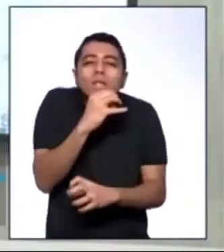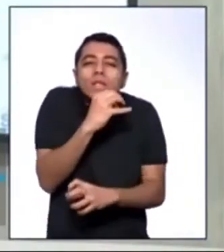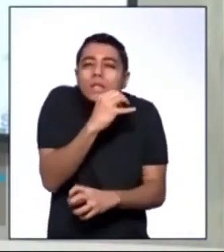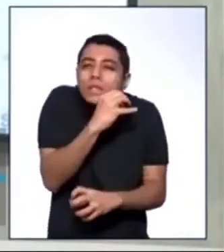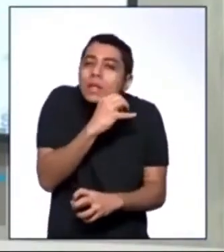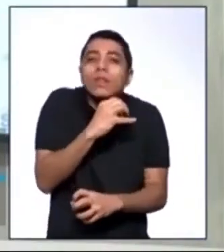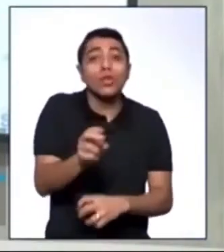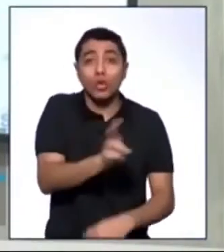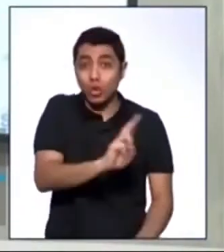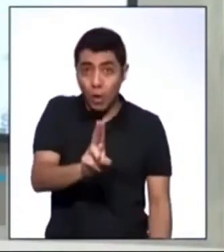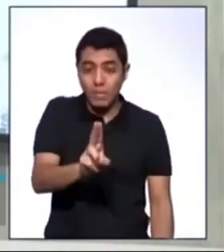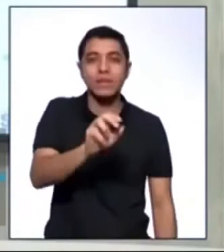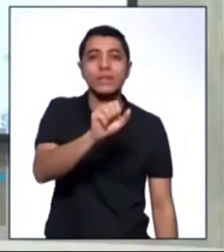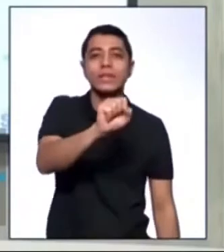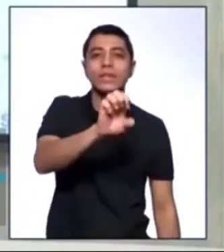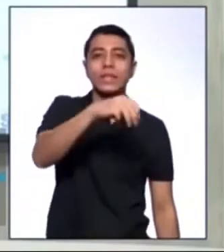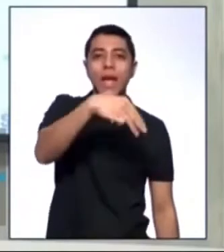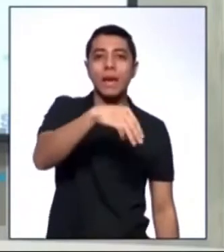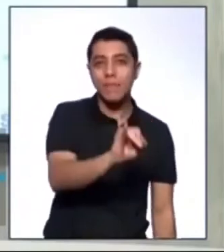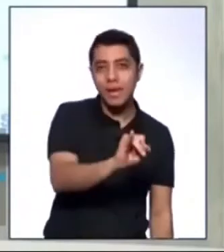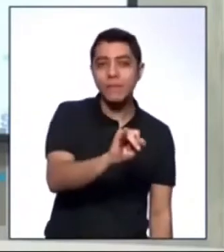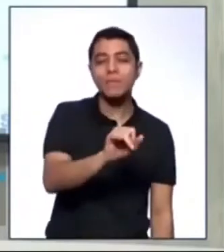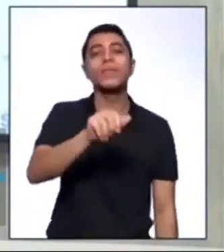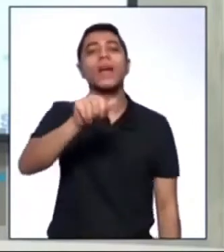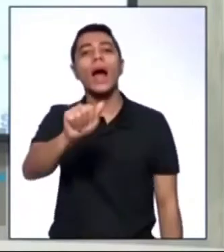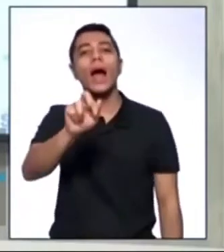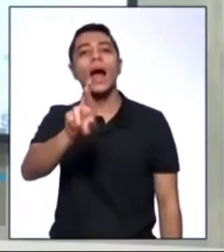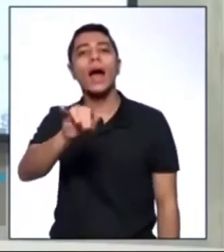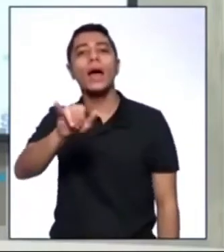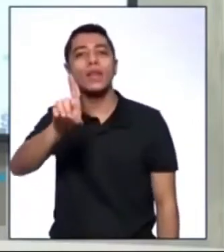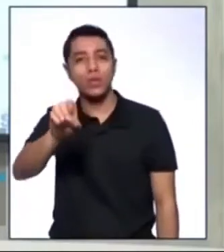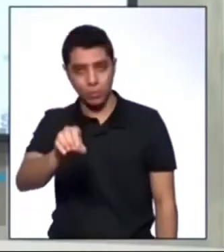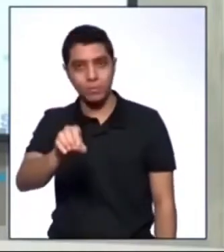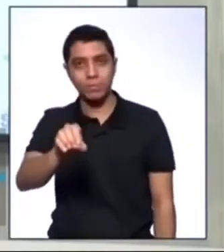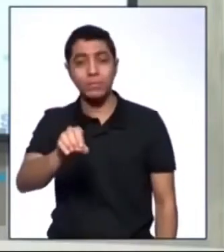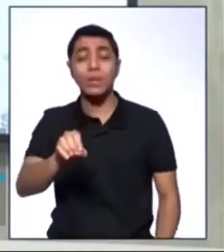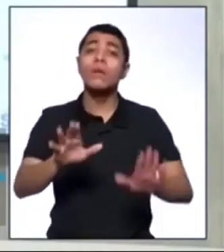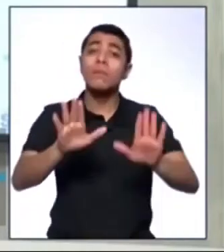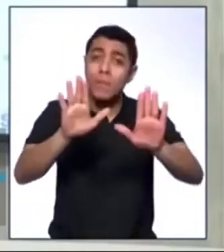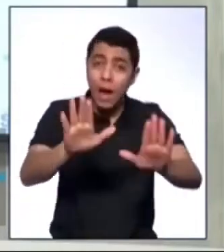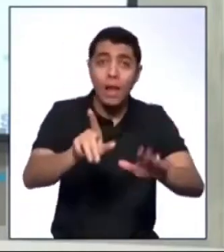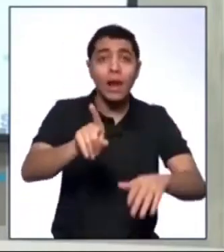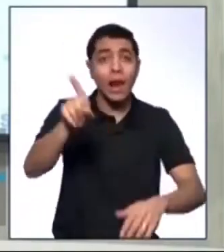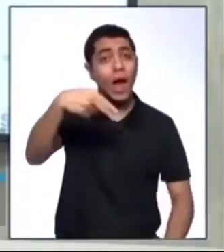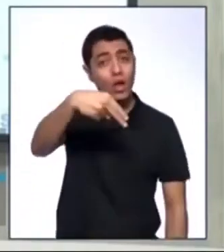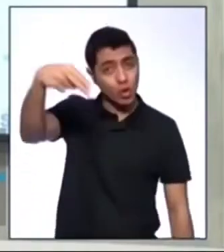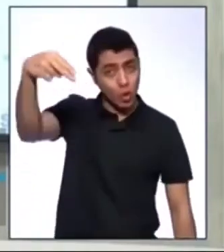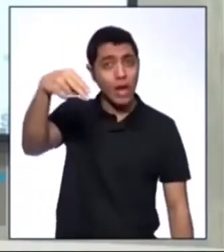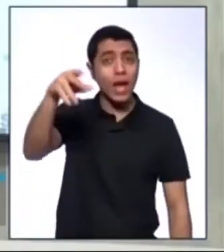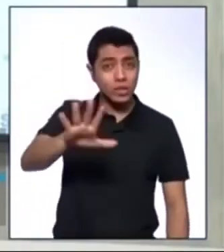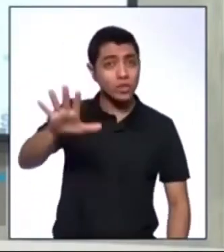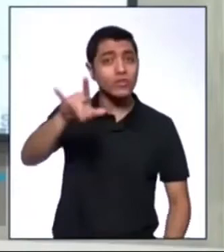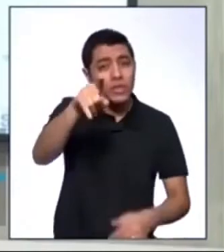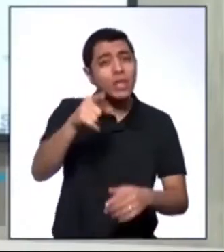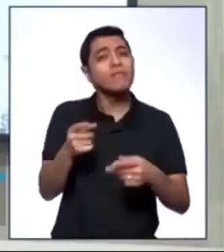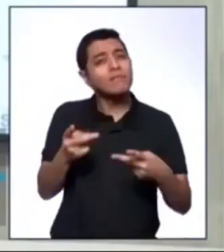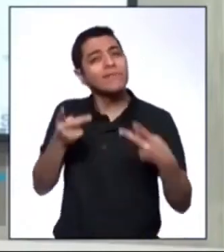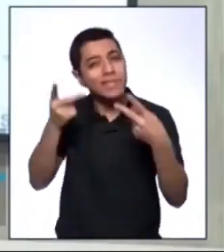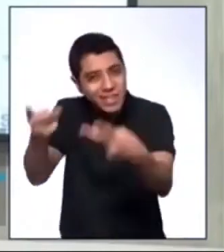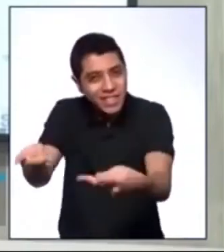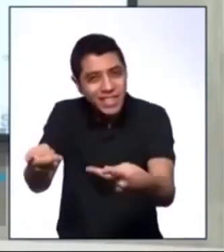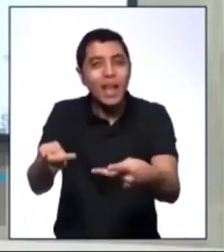você estiver visitando o sertão nordestino, pode ser que esteja chovendo. Então, olha só, qual é a característica do